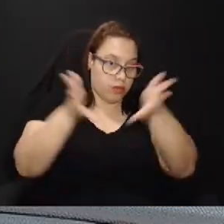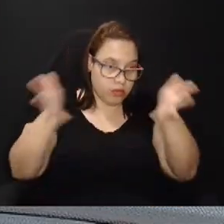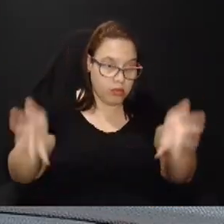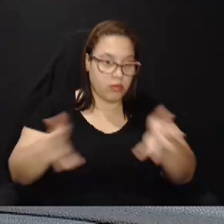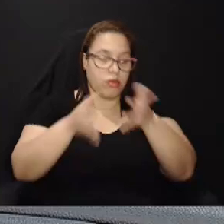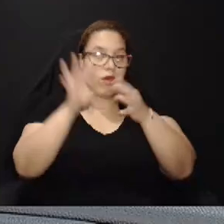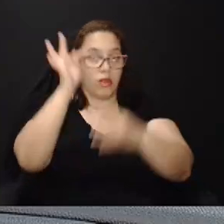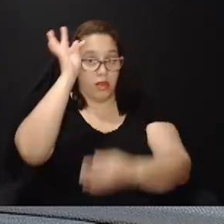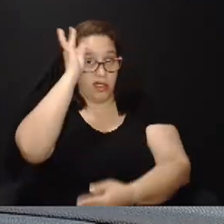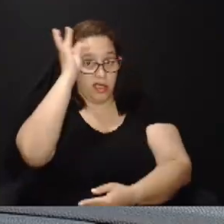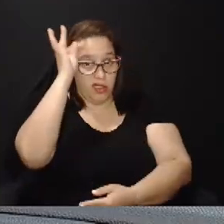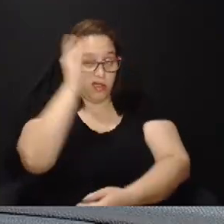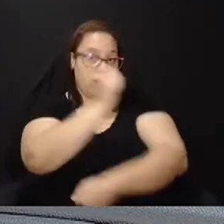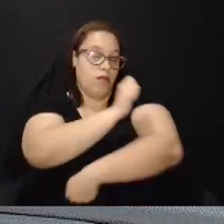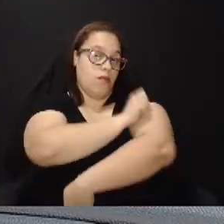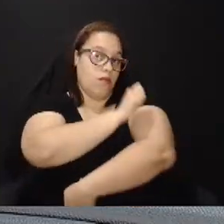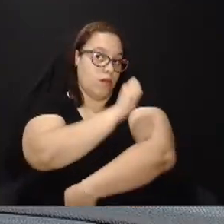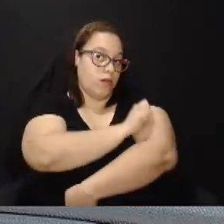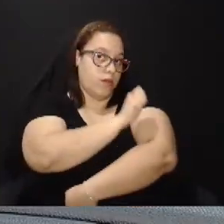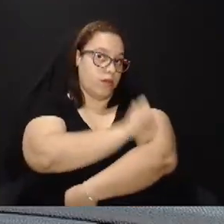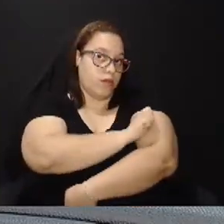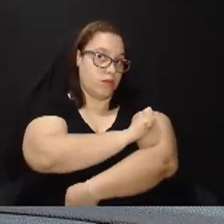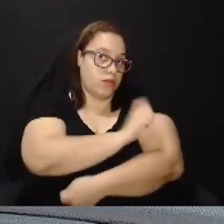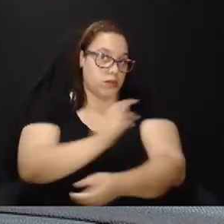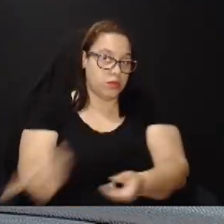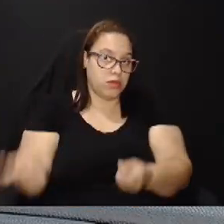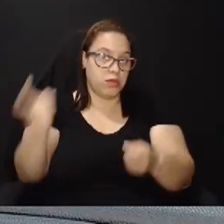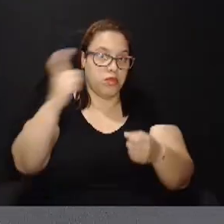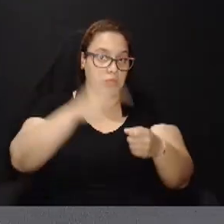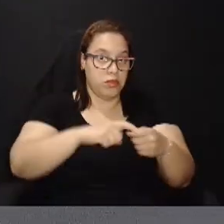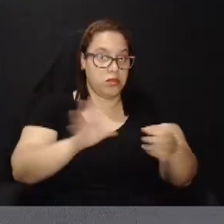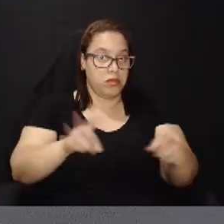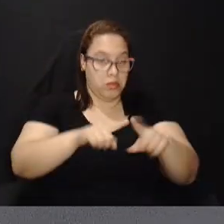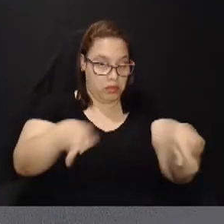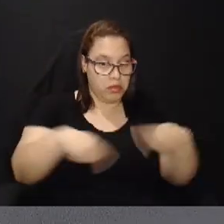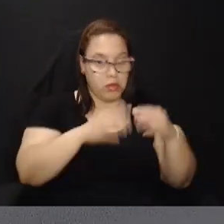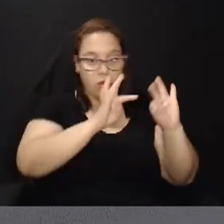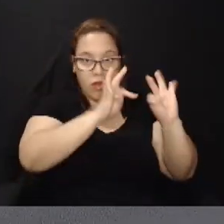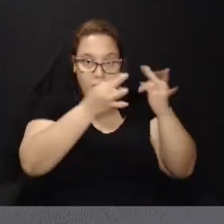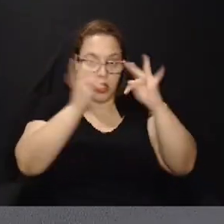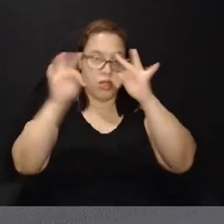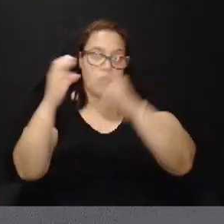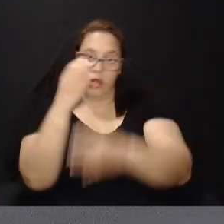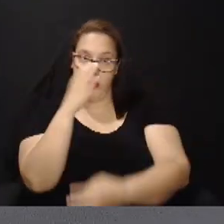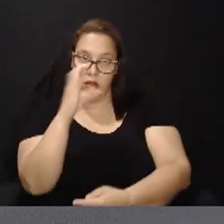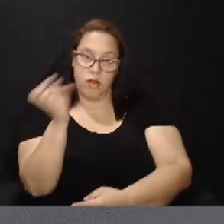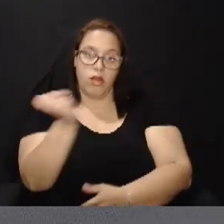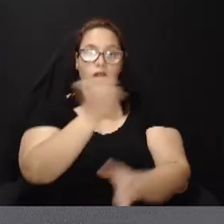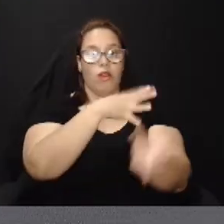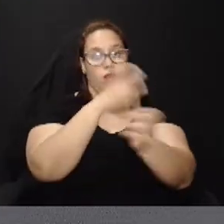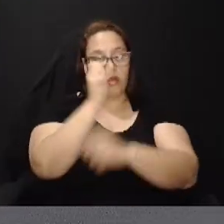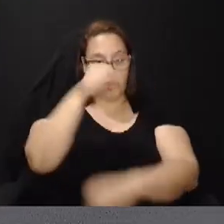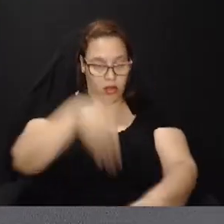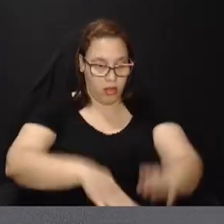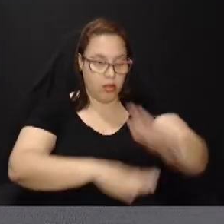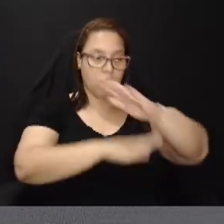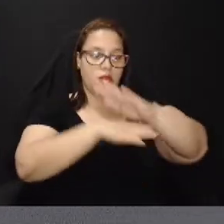que alunos se introduzam mais no cenário tecnológico de ciência e inovação aqui na cidade de Campinas. A